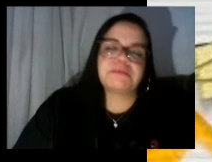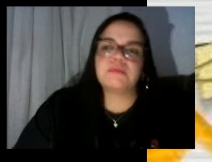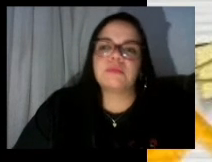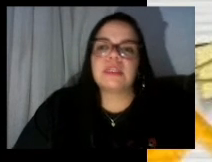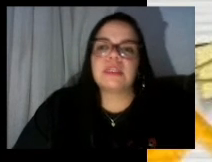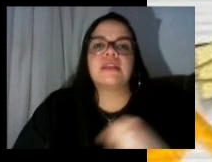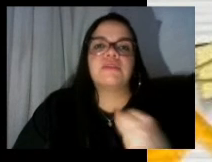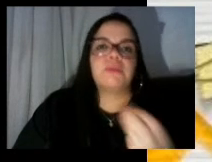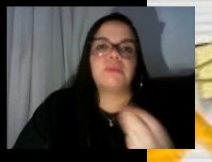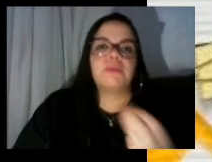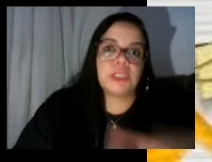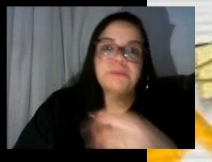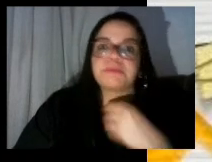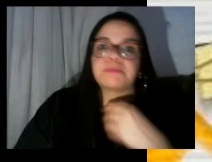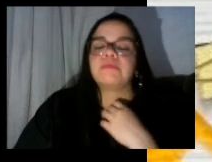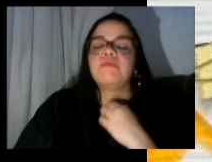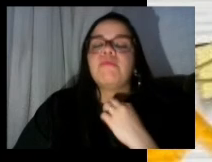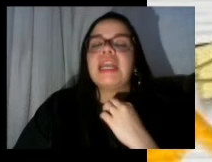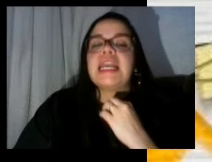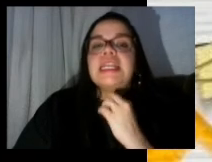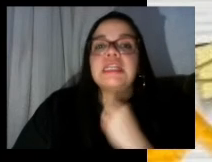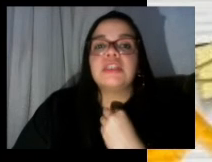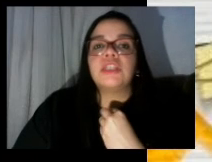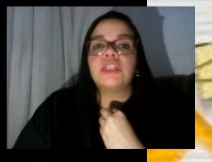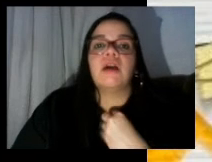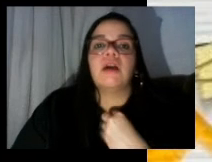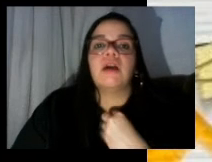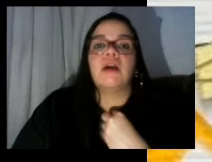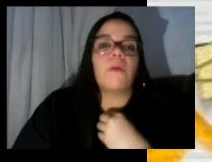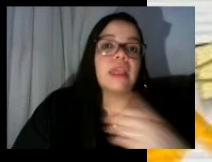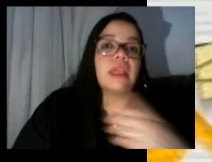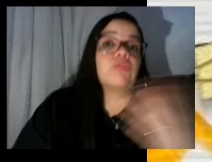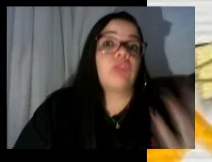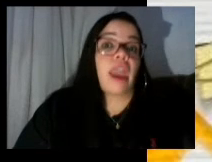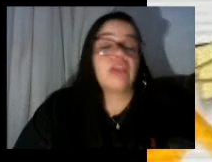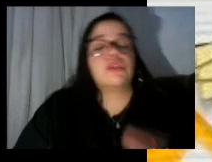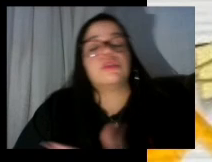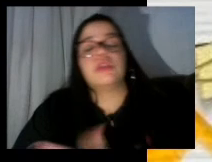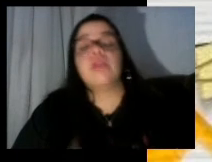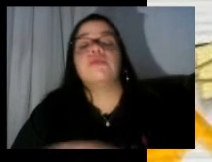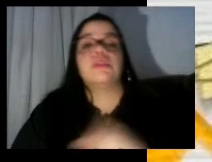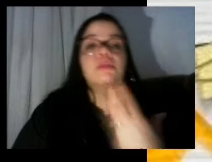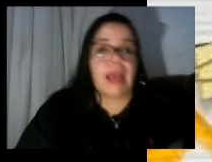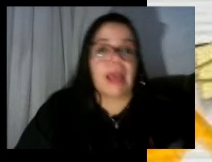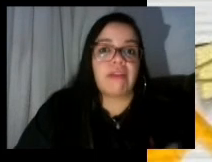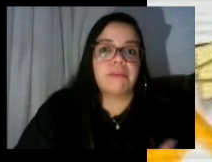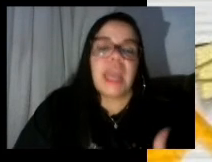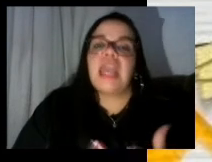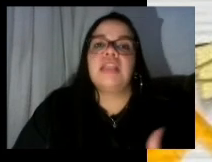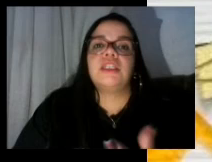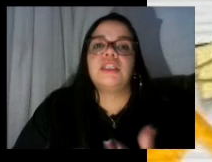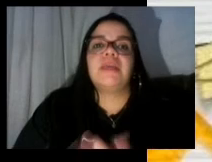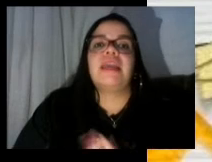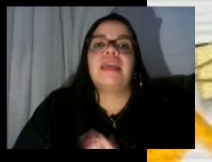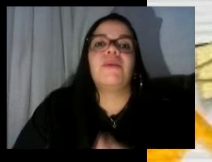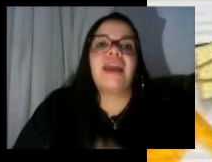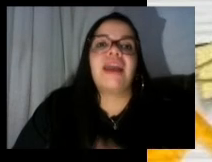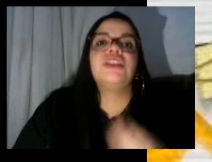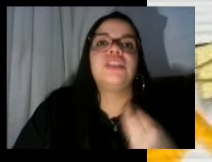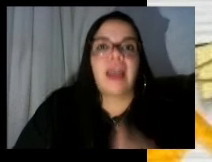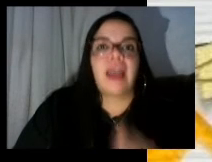trabalharem incansavelmente, eles comerem os restos, né, do que sobrava, eles também